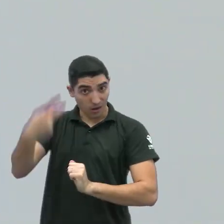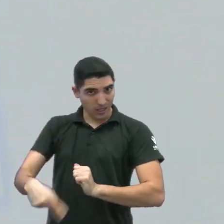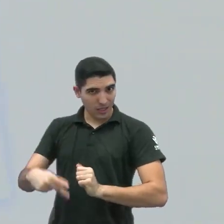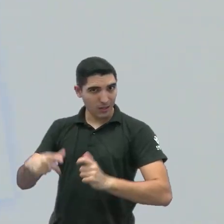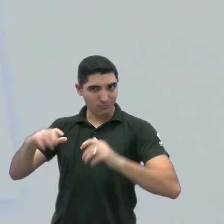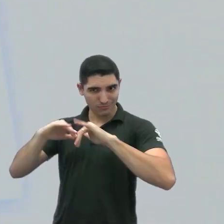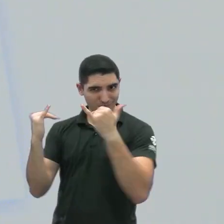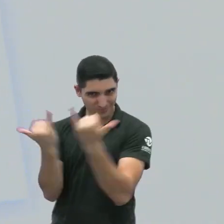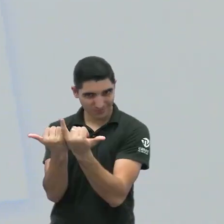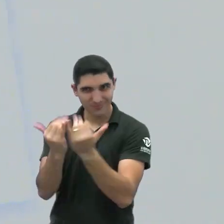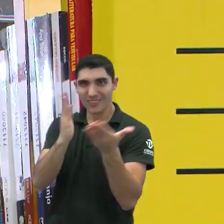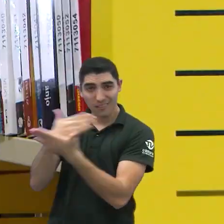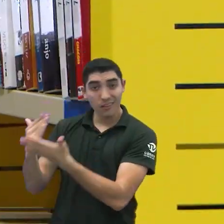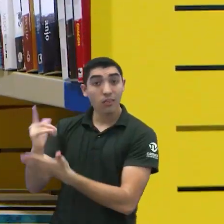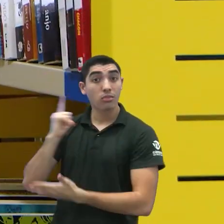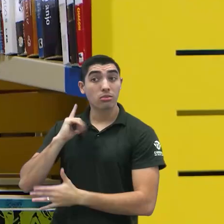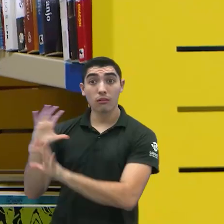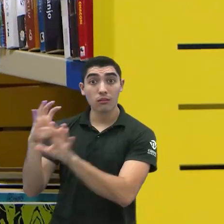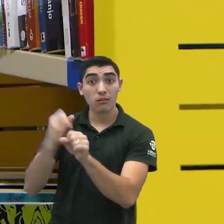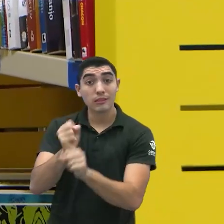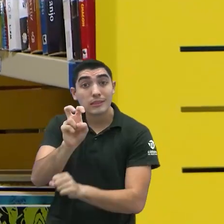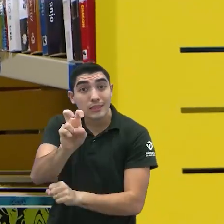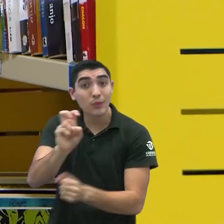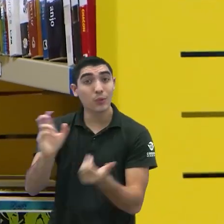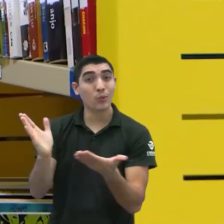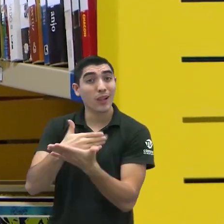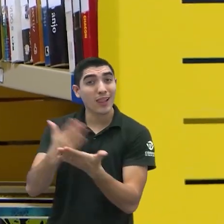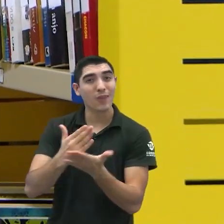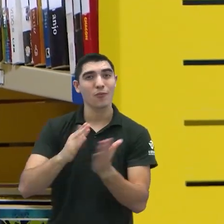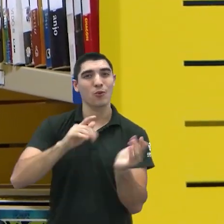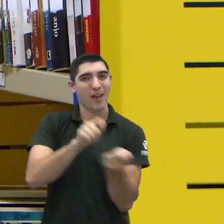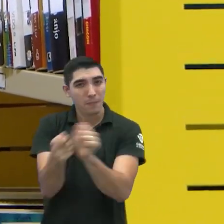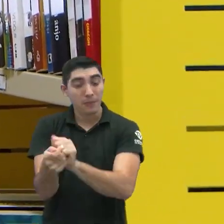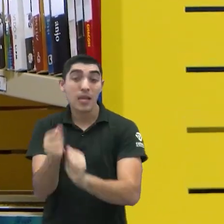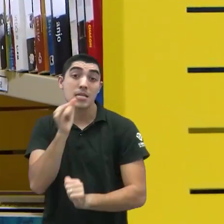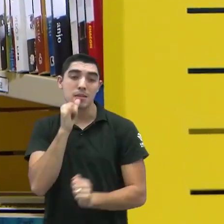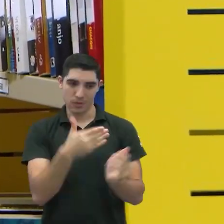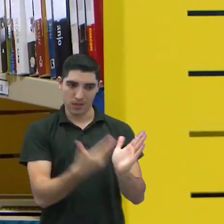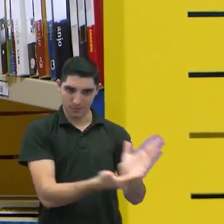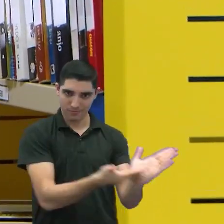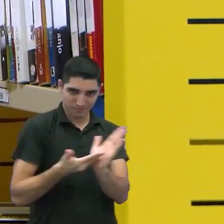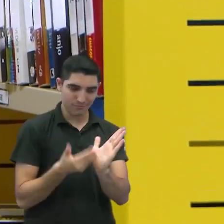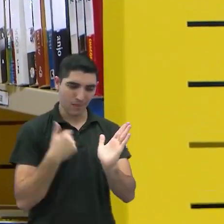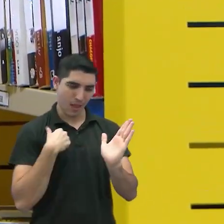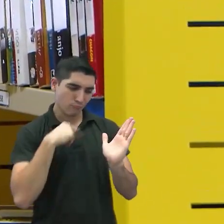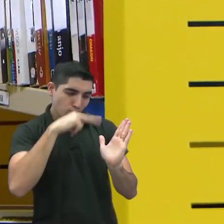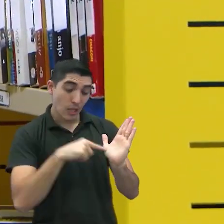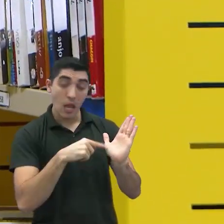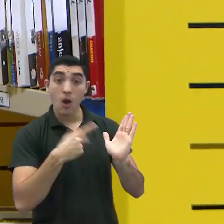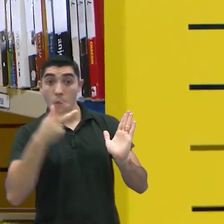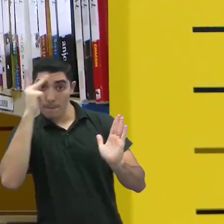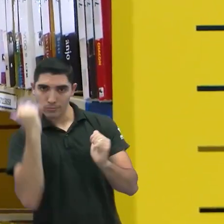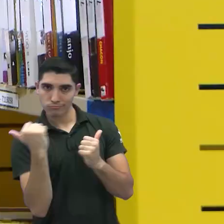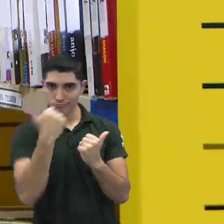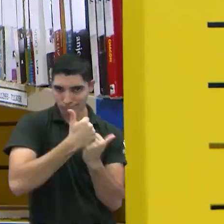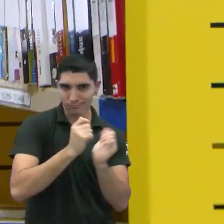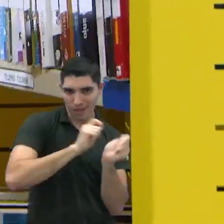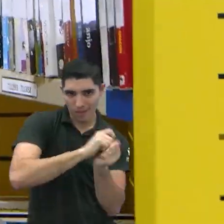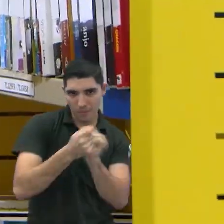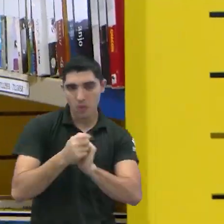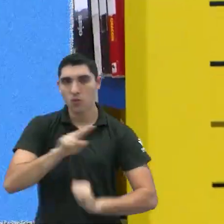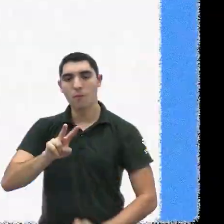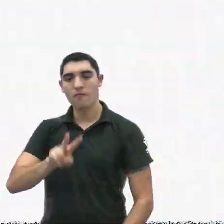Juventude temos 5 delas. A que eu escolhi, por exemplo, foi feita pelo escritor e dramaturgo Valcir Carrasco.